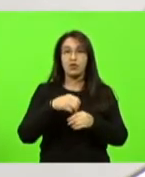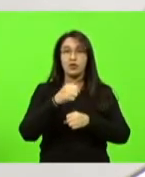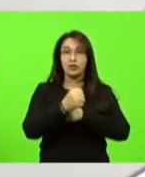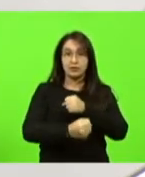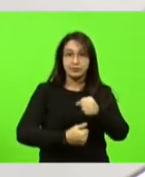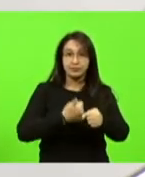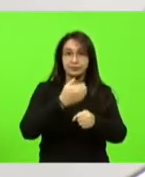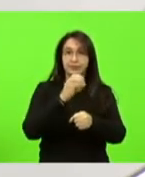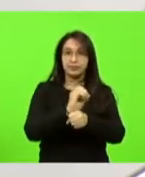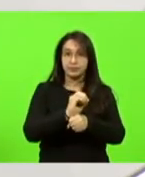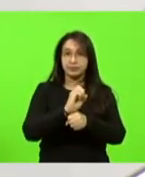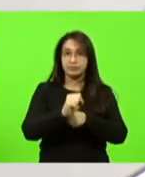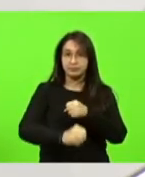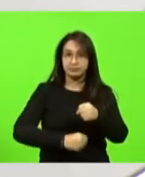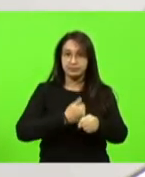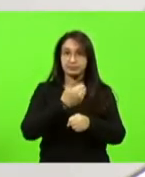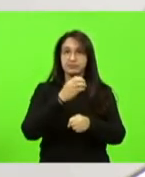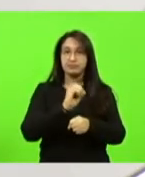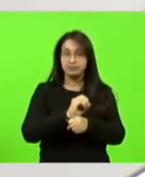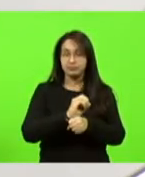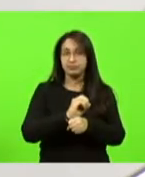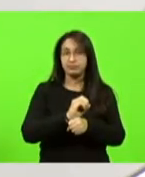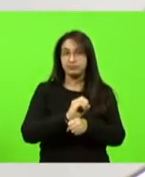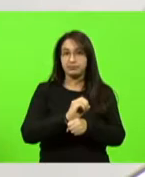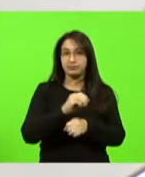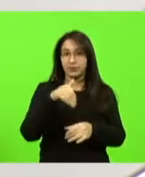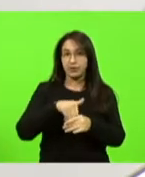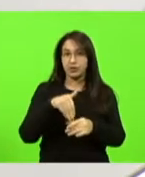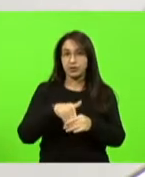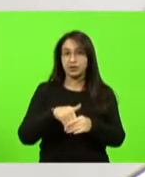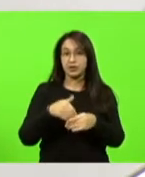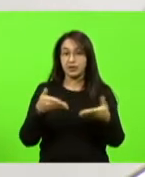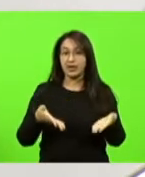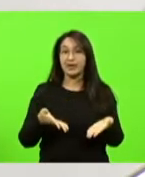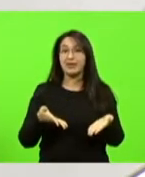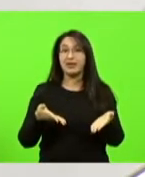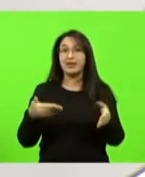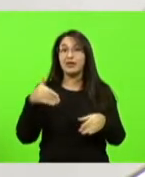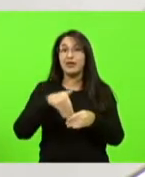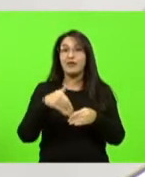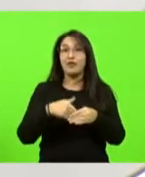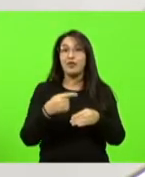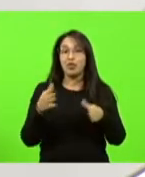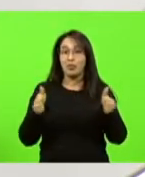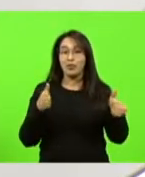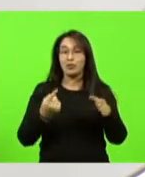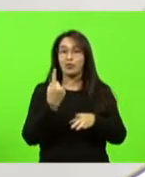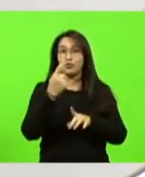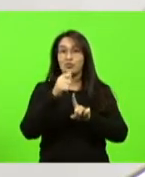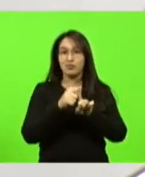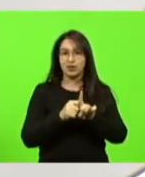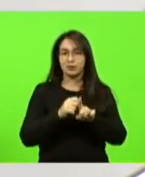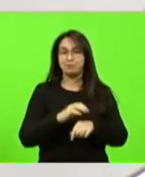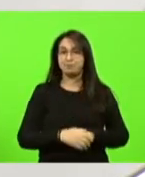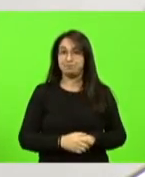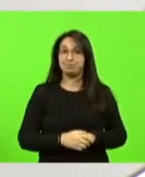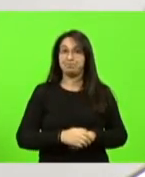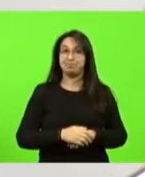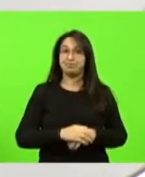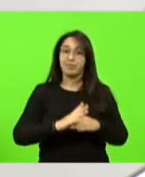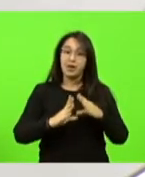mês. Essa emenda, vamos falar do que se trata, e o povo catarinense precisa saber do que se